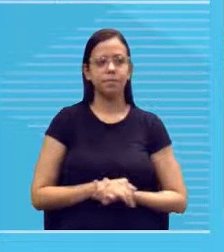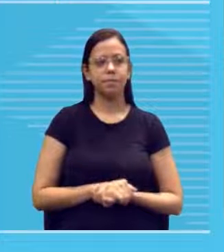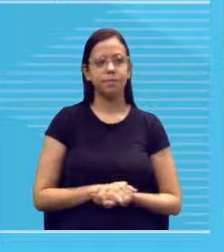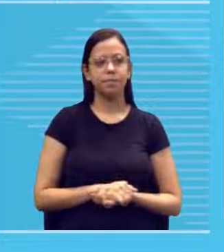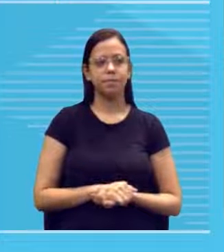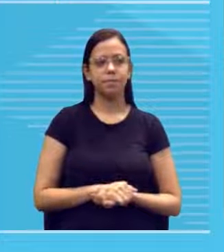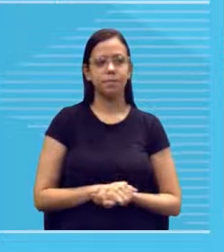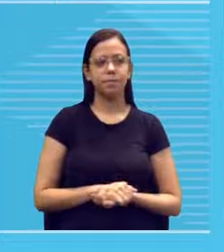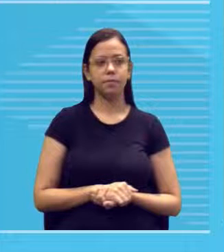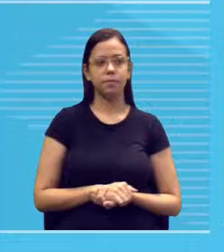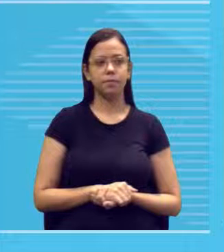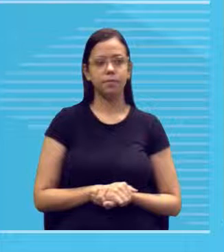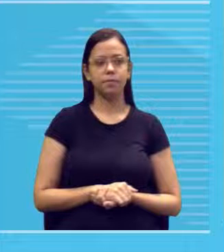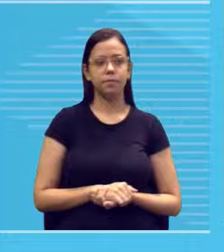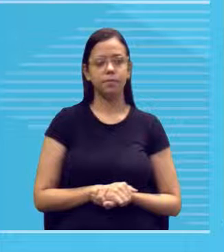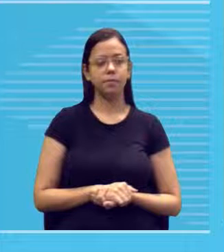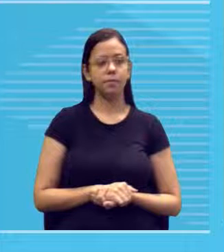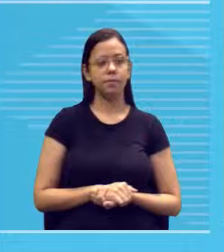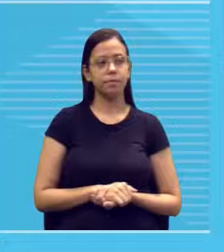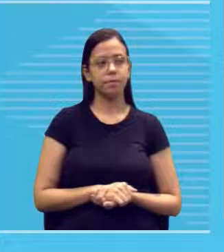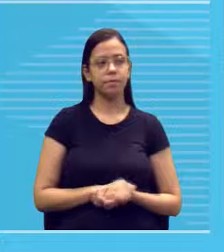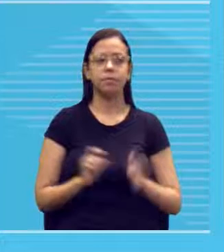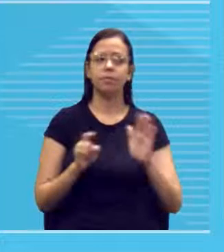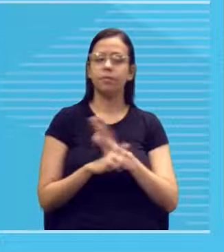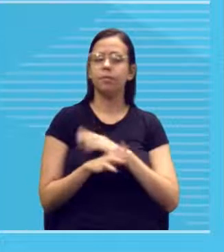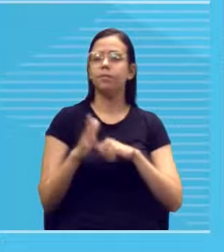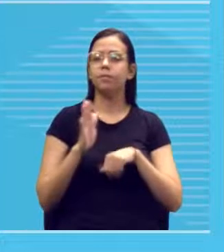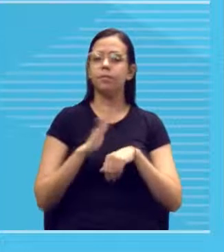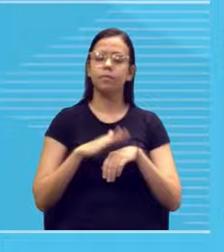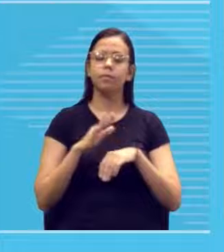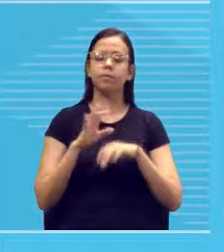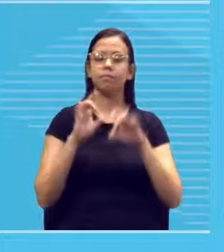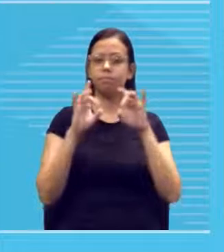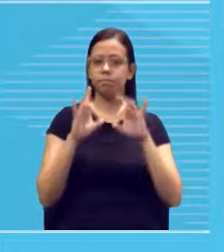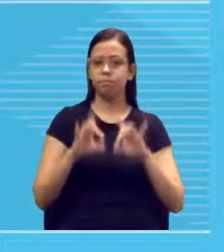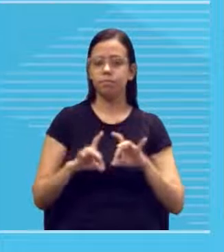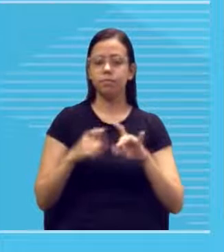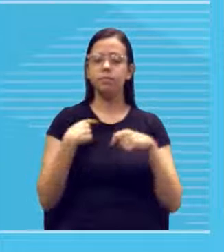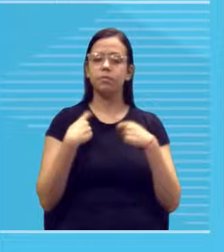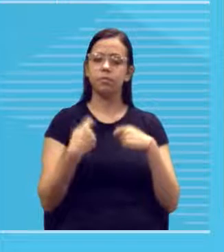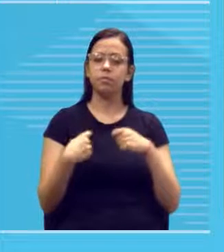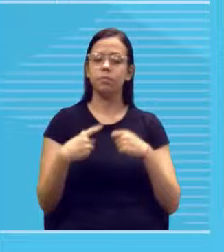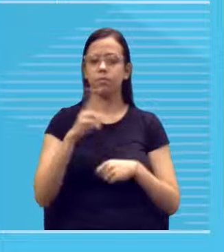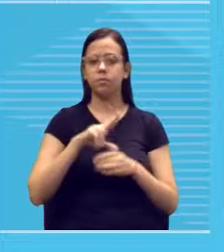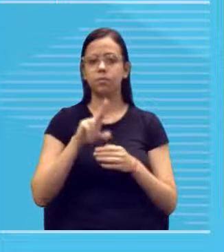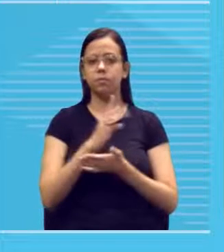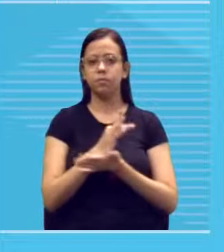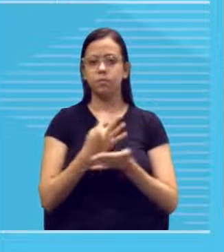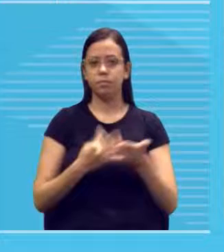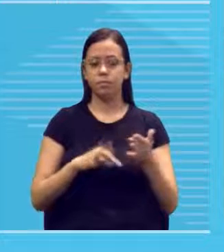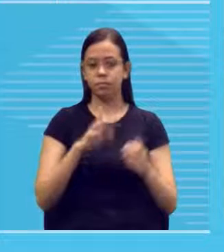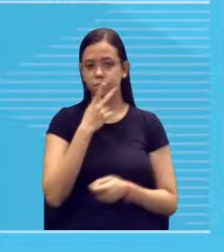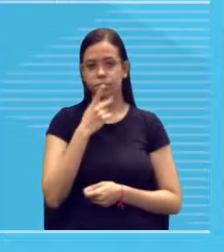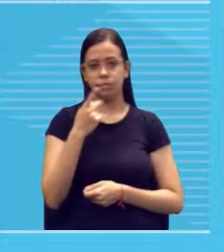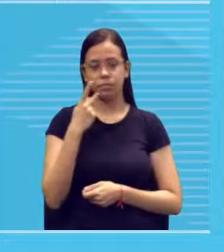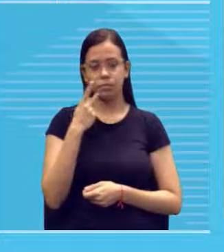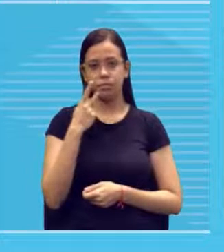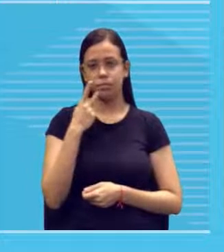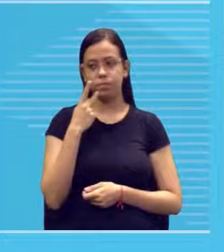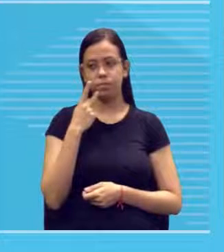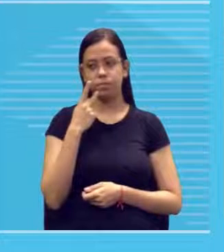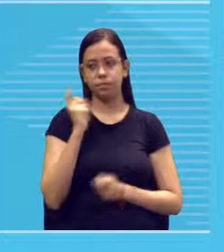questãozinha um pouco mais elaborada né precisei no teorema de Pitágoras aí e tal